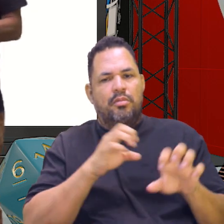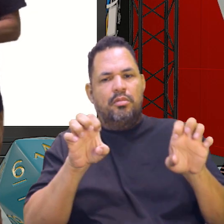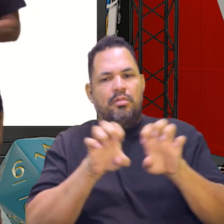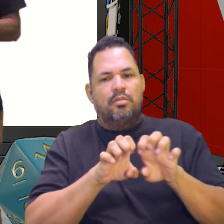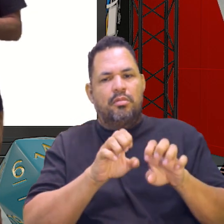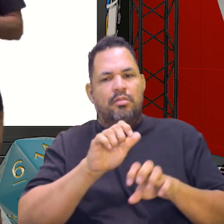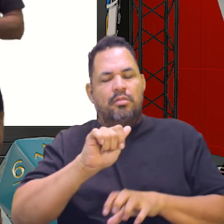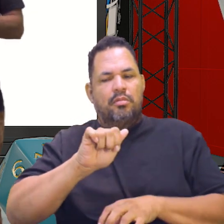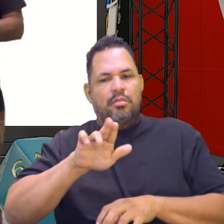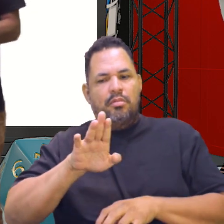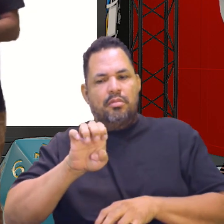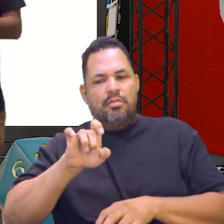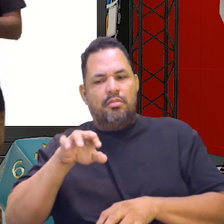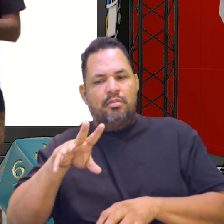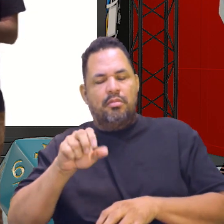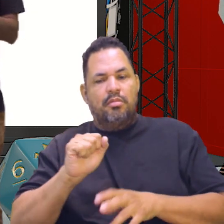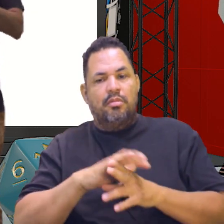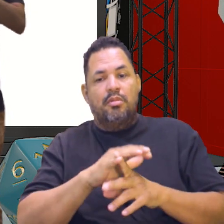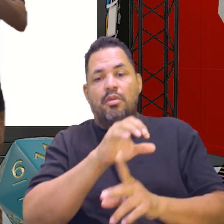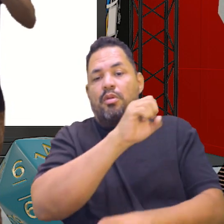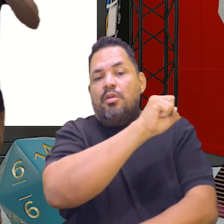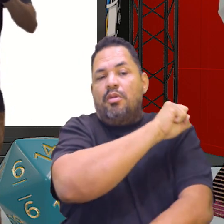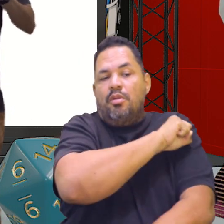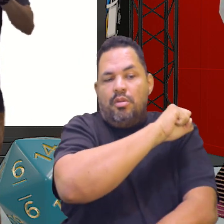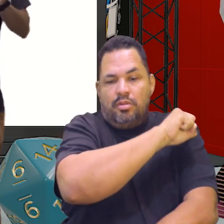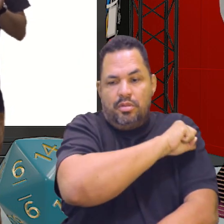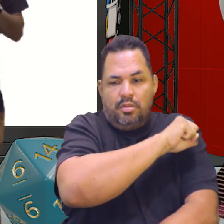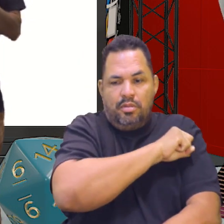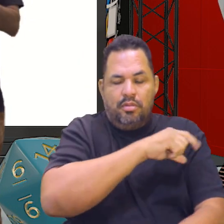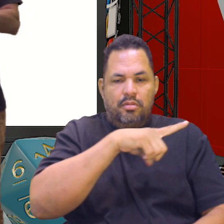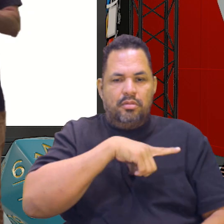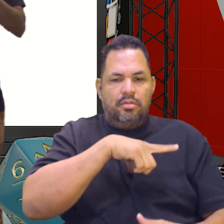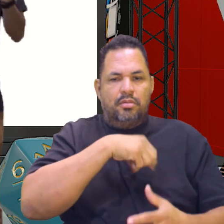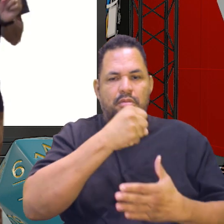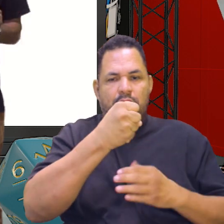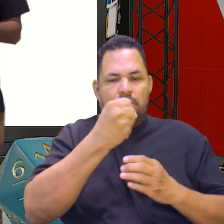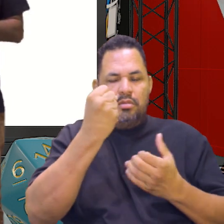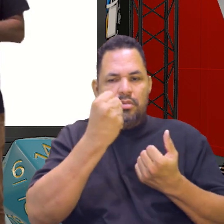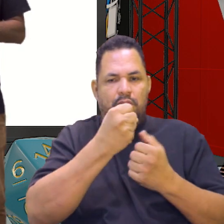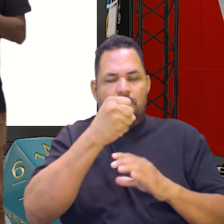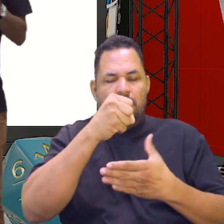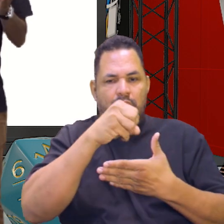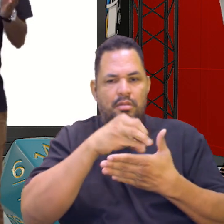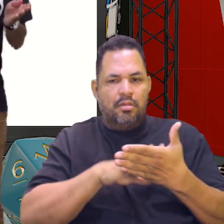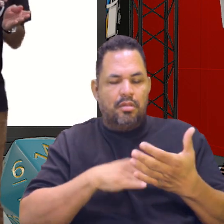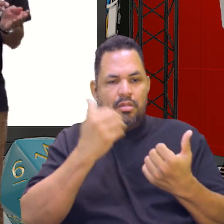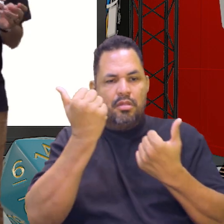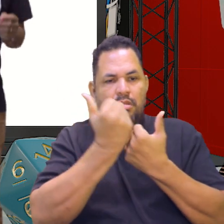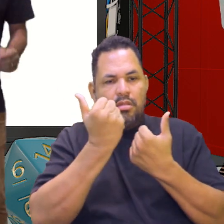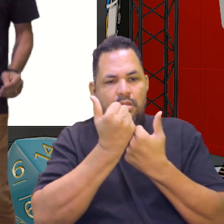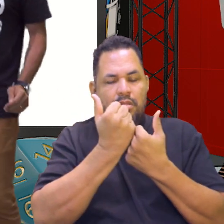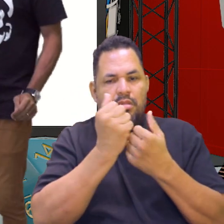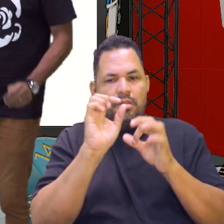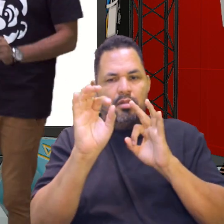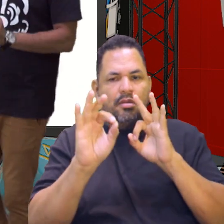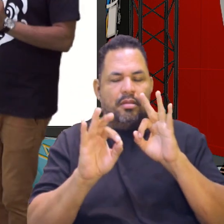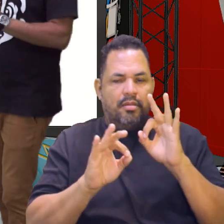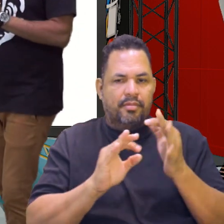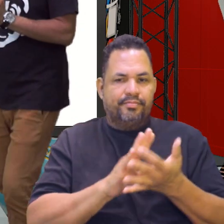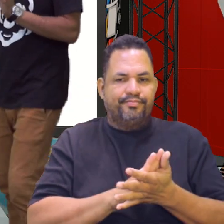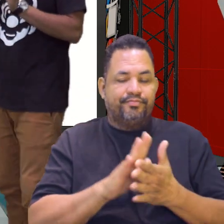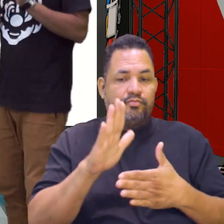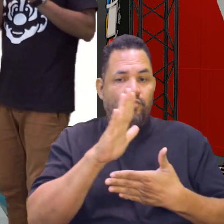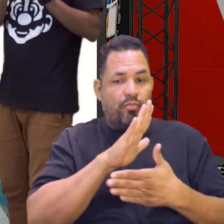expressão algébrica, 8º ano. Apareceram as questões de substituição. Você vai substituindo, aí